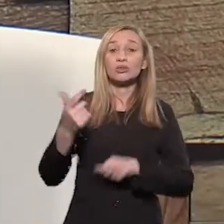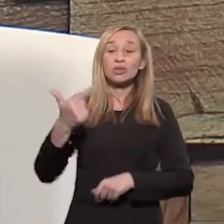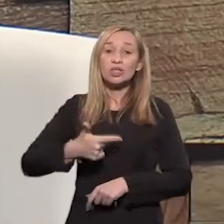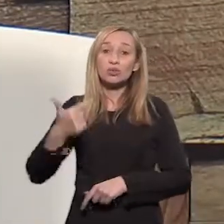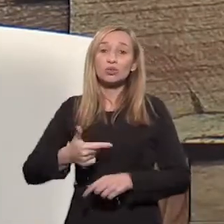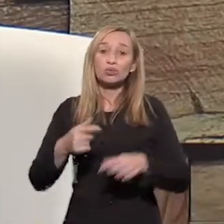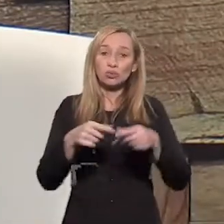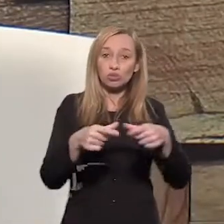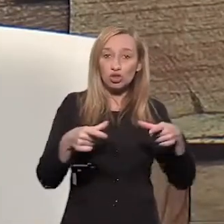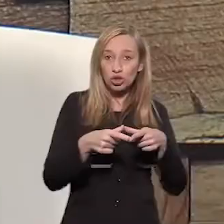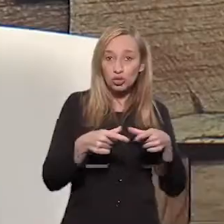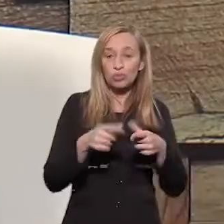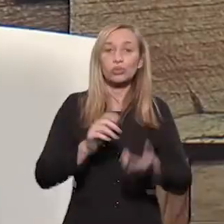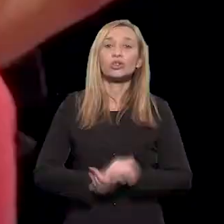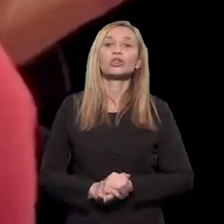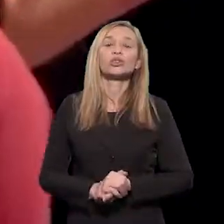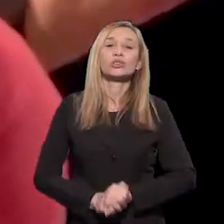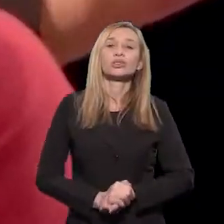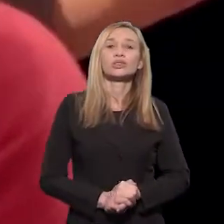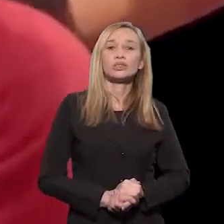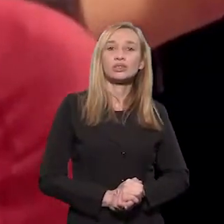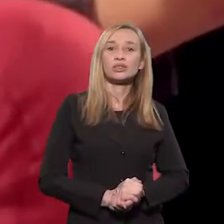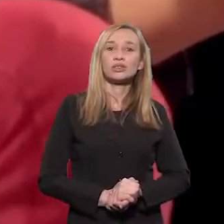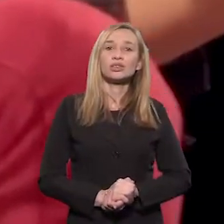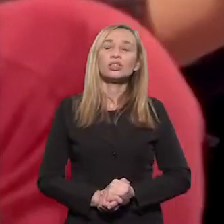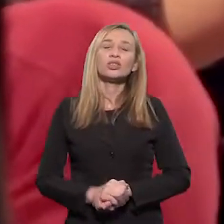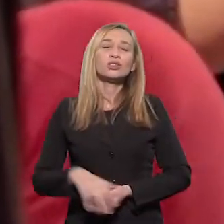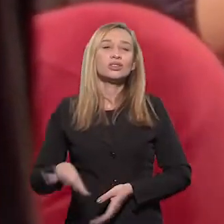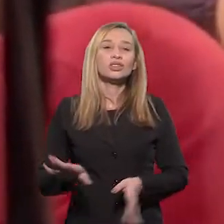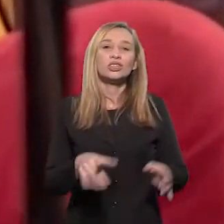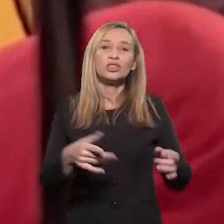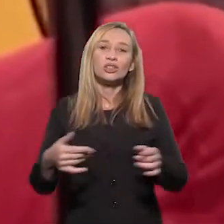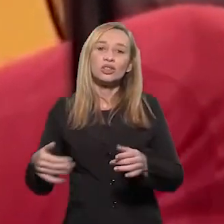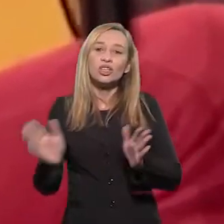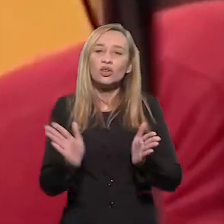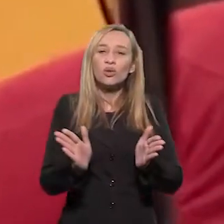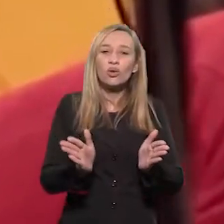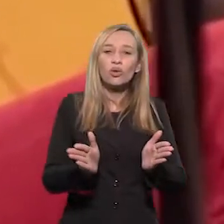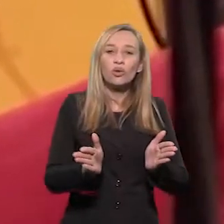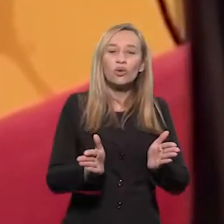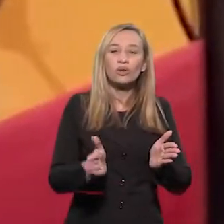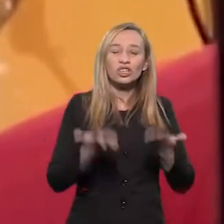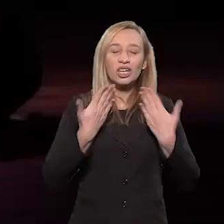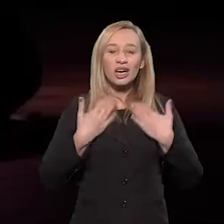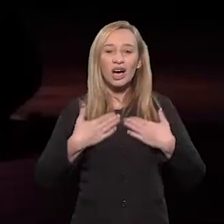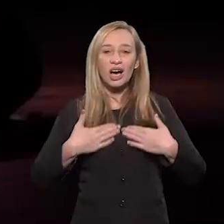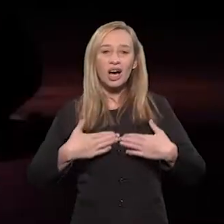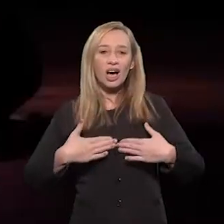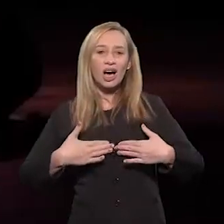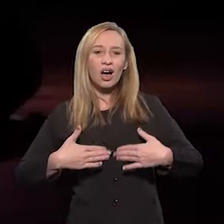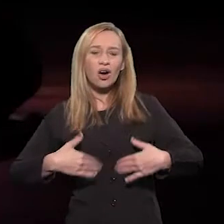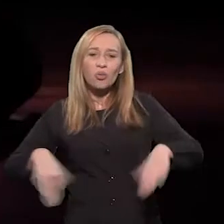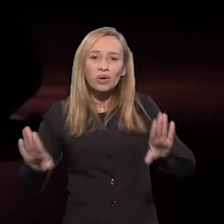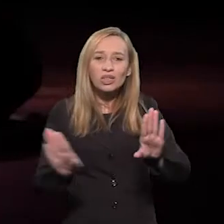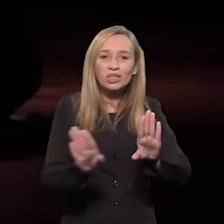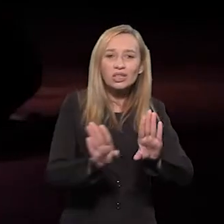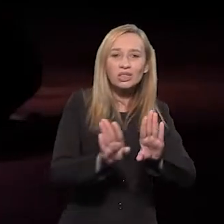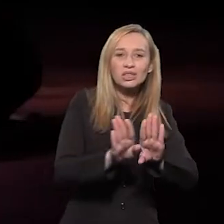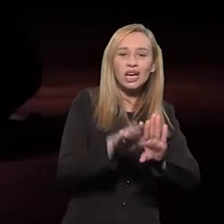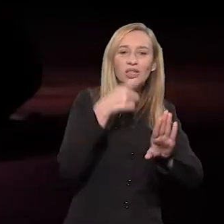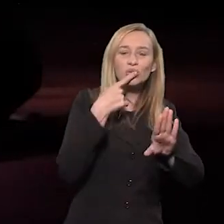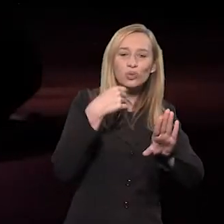foi feito no seu segundo disco. E hoje o silêncio trancado e